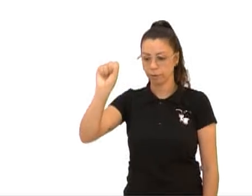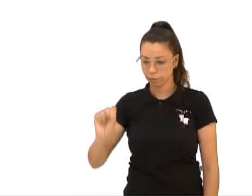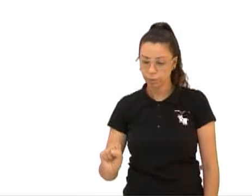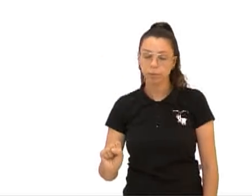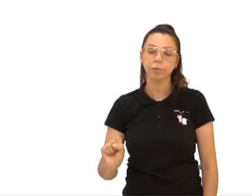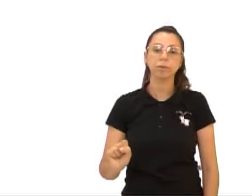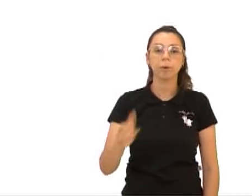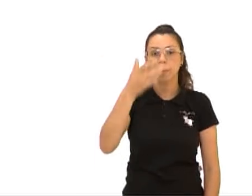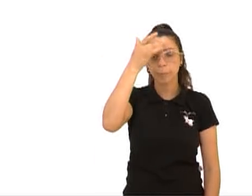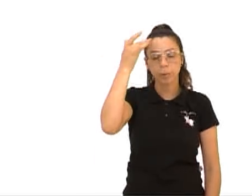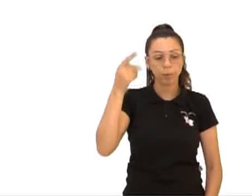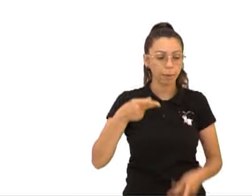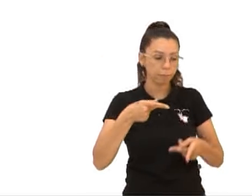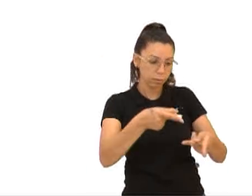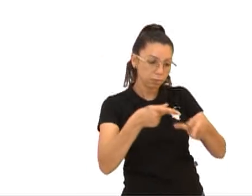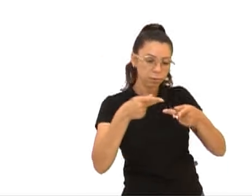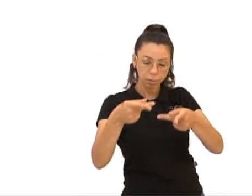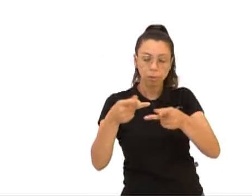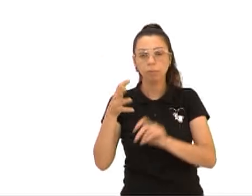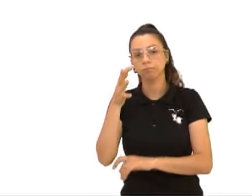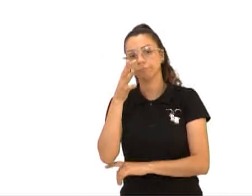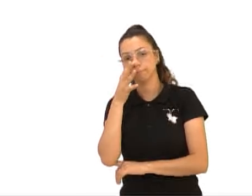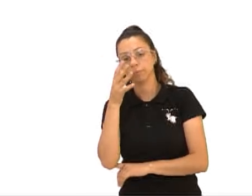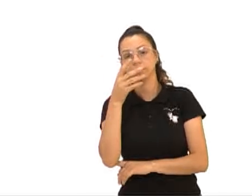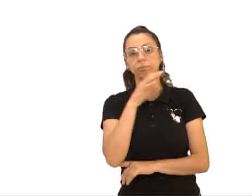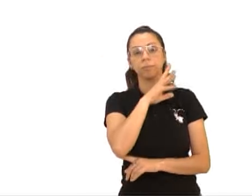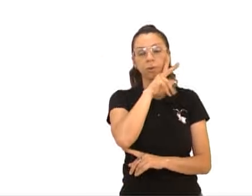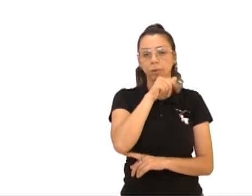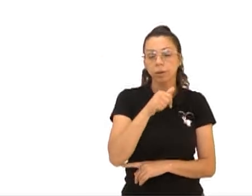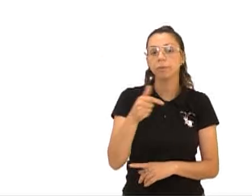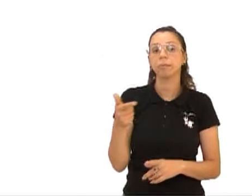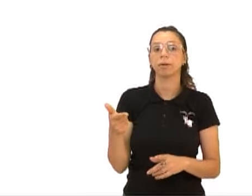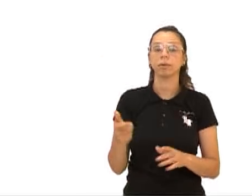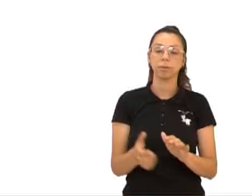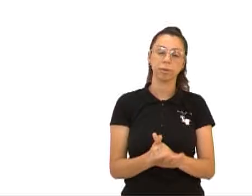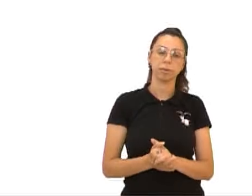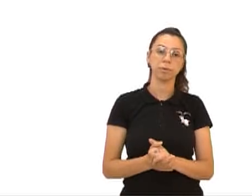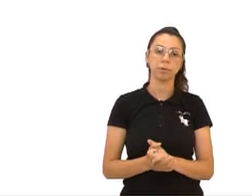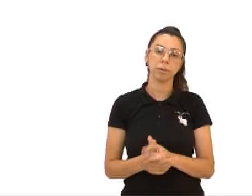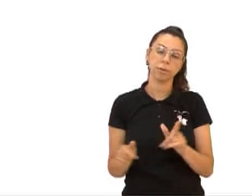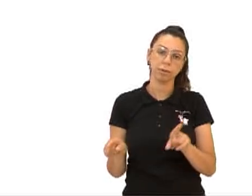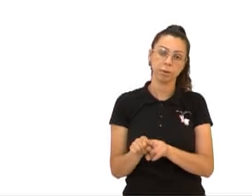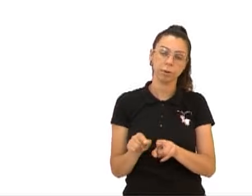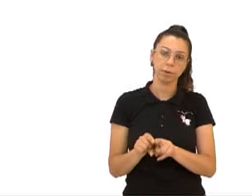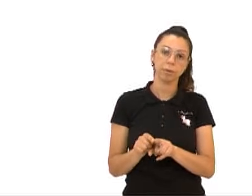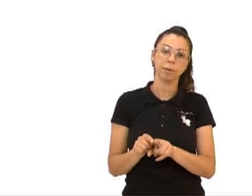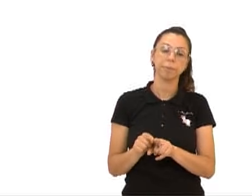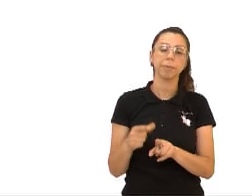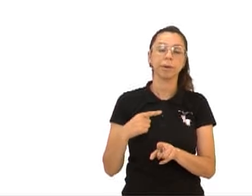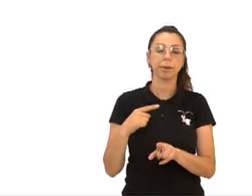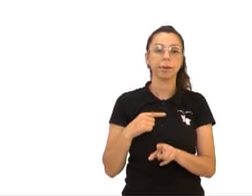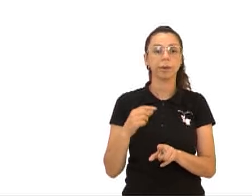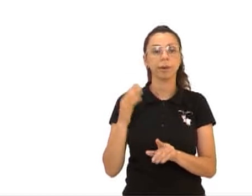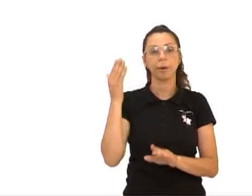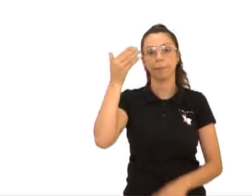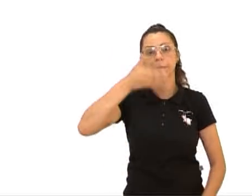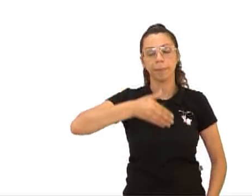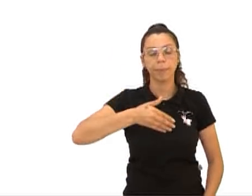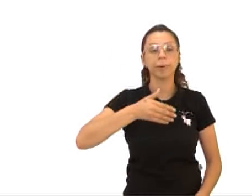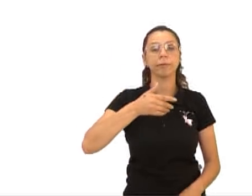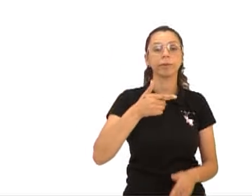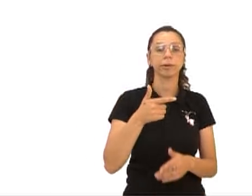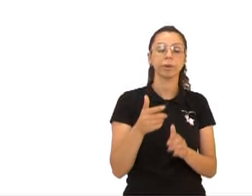esses turistas interessados em ver os animais selvagens, né, e confirmando aí que a caça ainda, que polêmica, ela é responsável